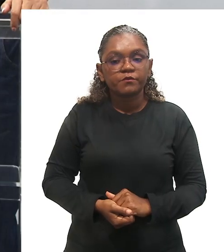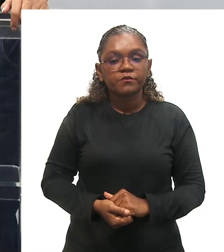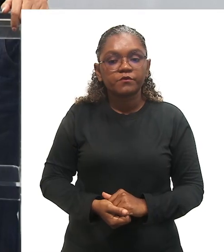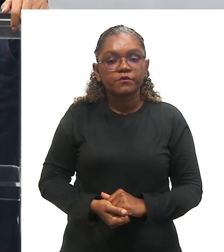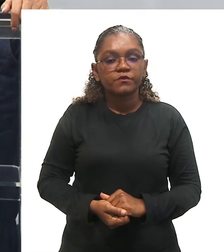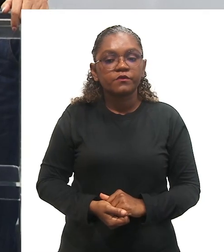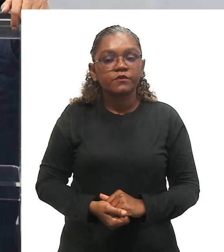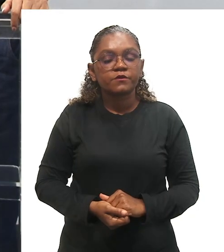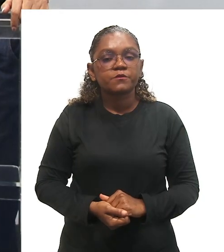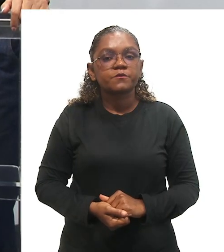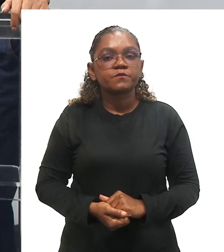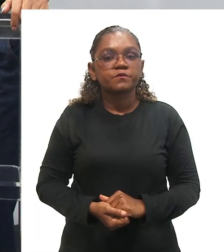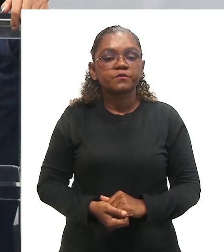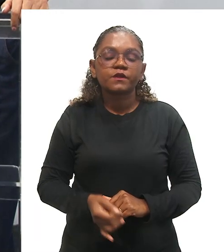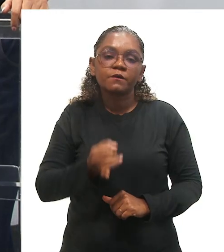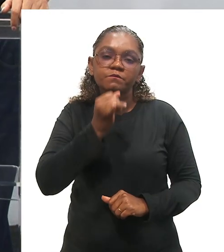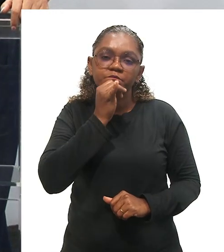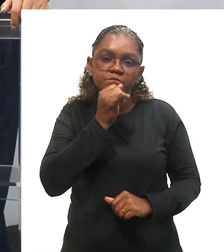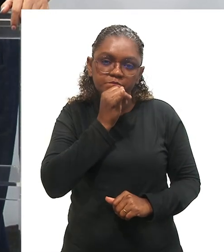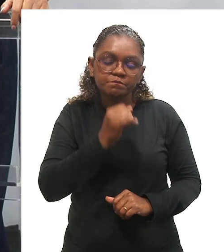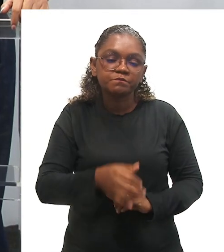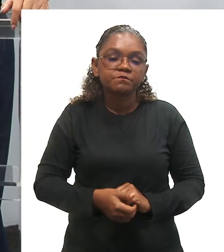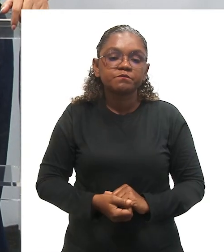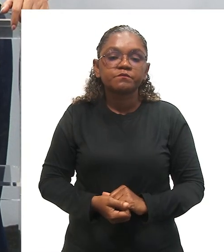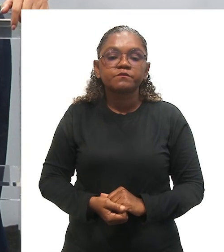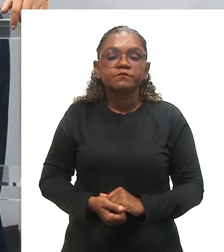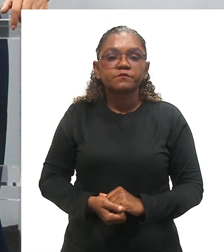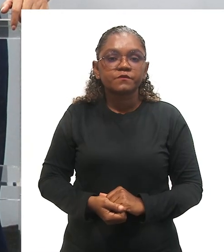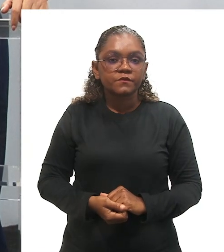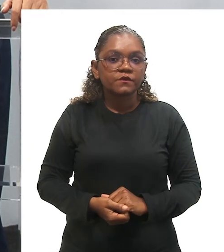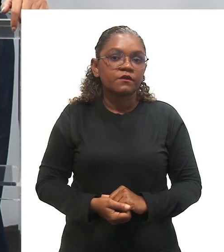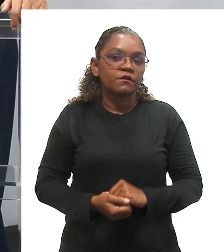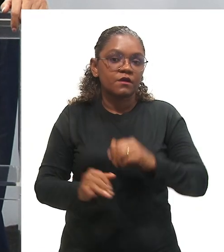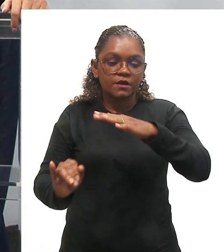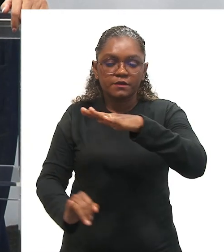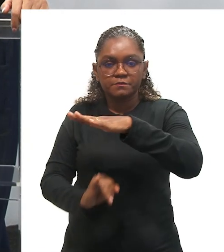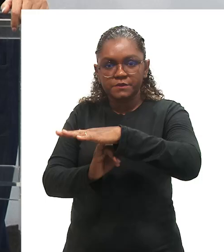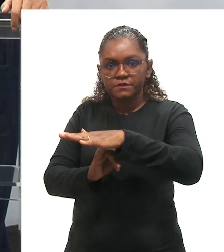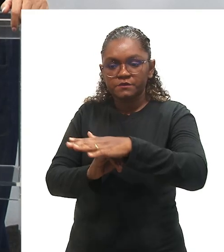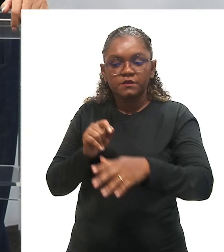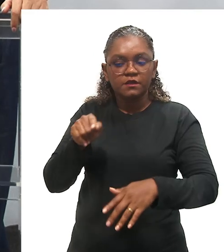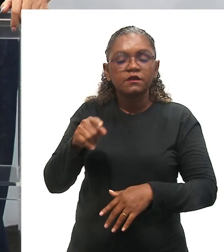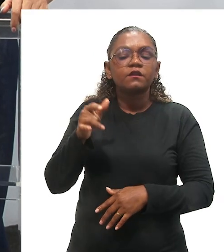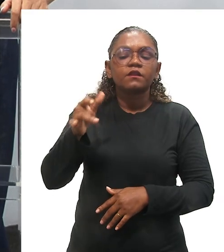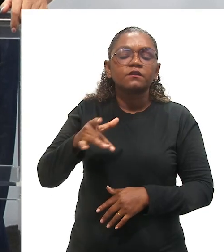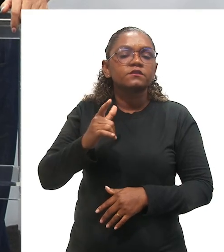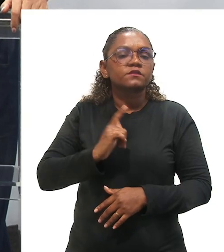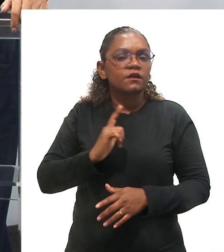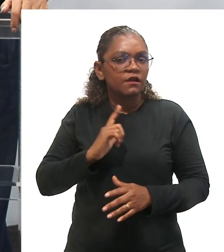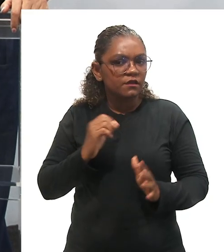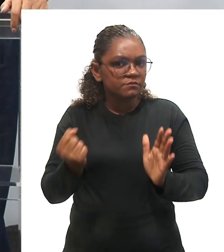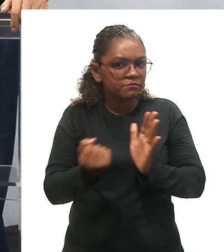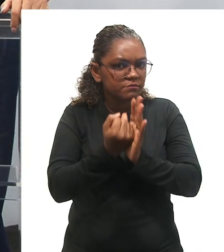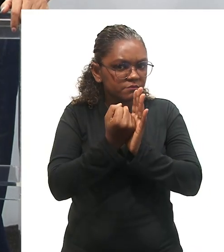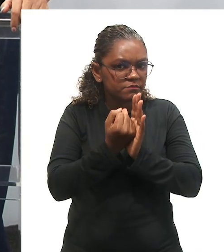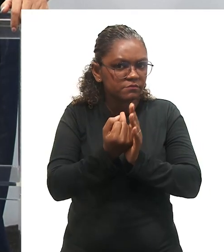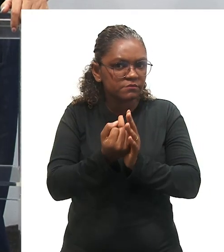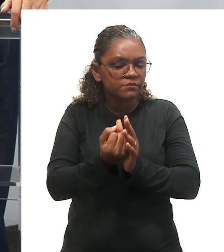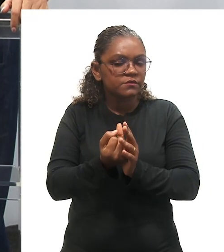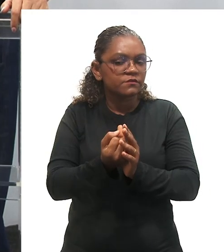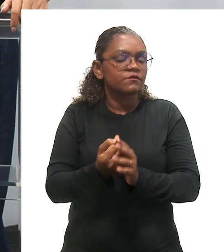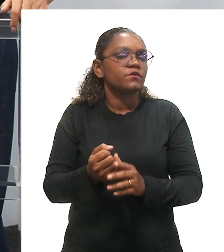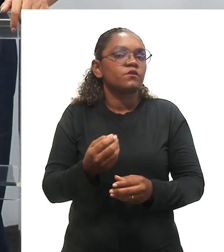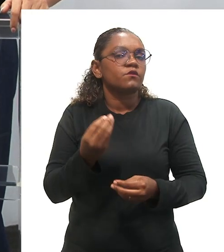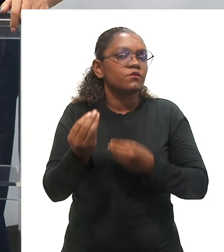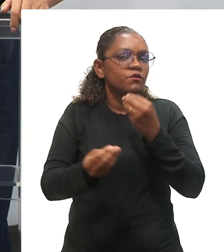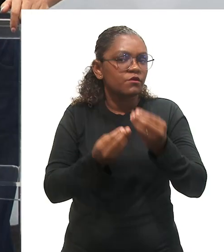na parte, exemplo, patrimonial, o que a instituição tem de patrimônio, na parte orçamentária, o que ela tem, o